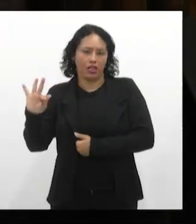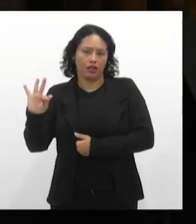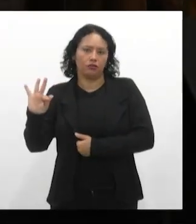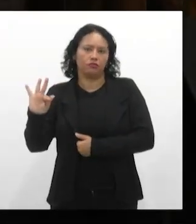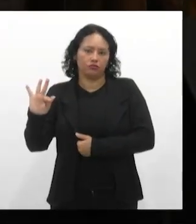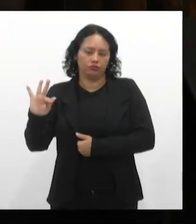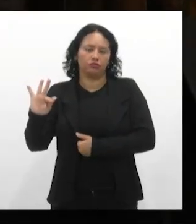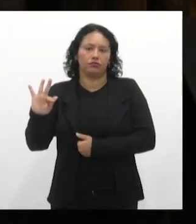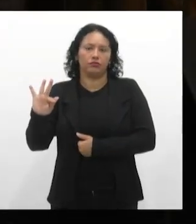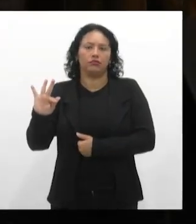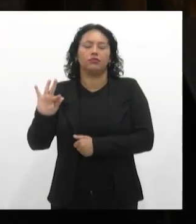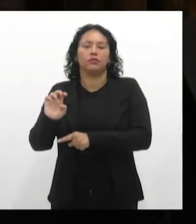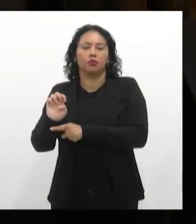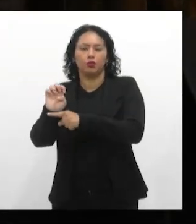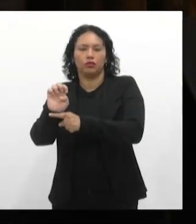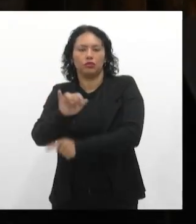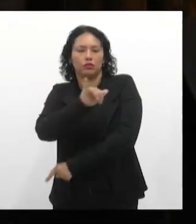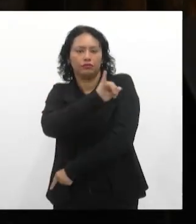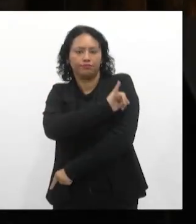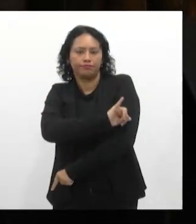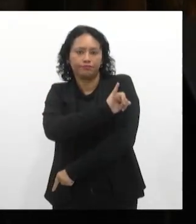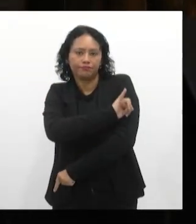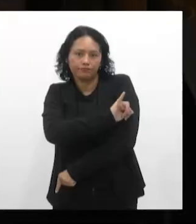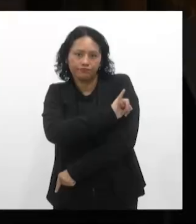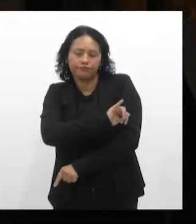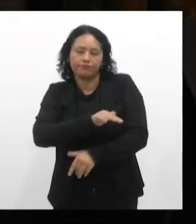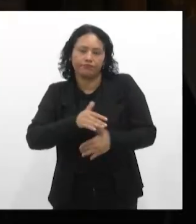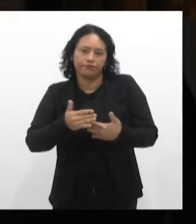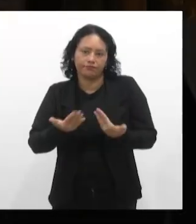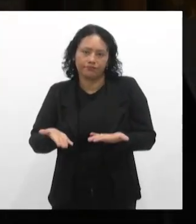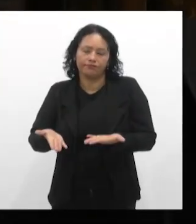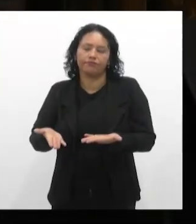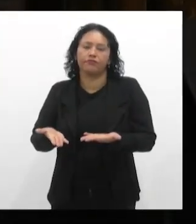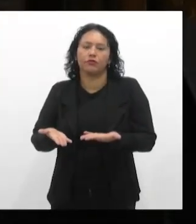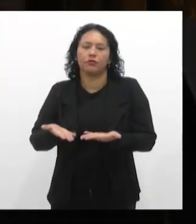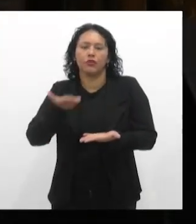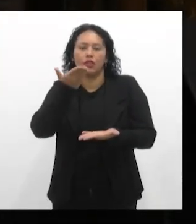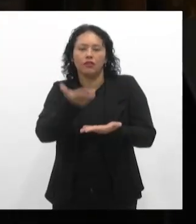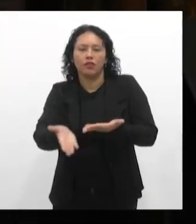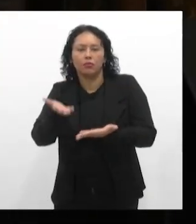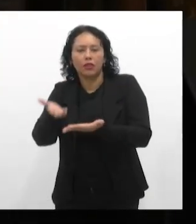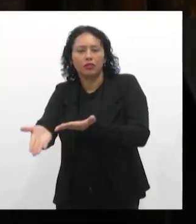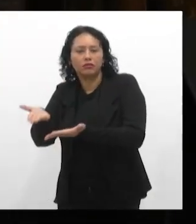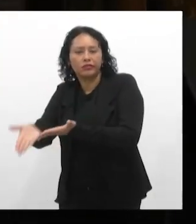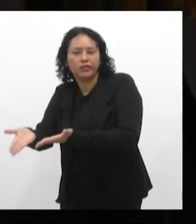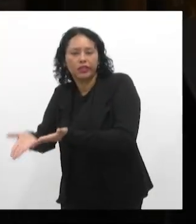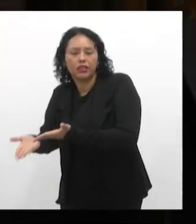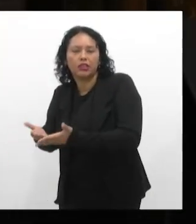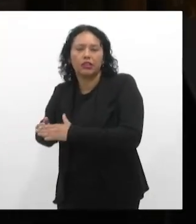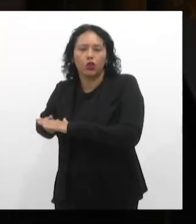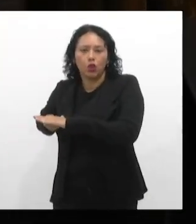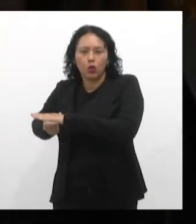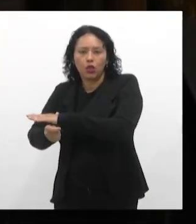Estado do Rio de Janeiro, que vem perdendo recursos por responsabilidade